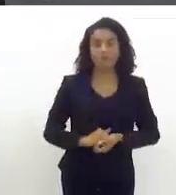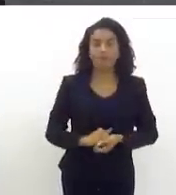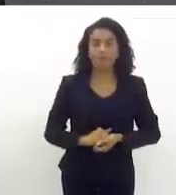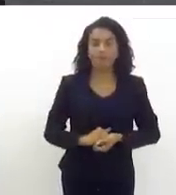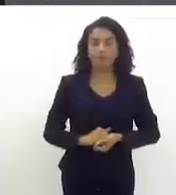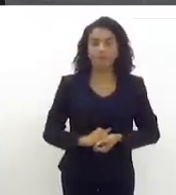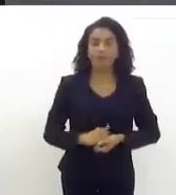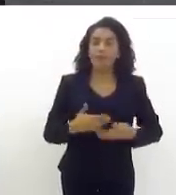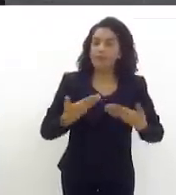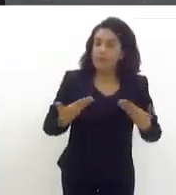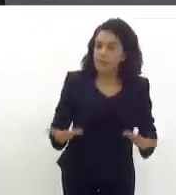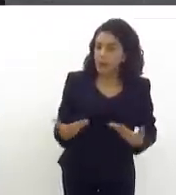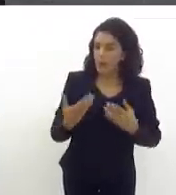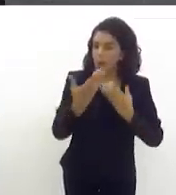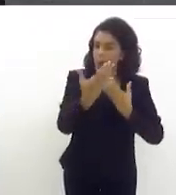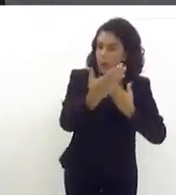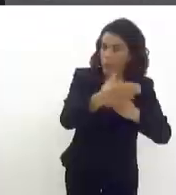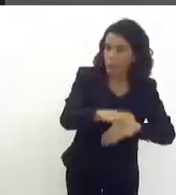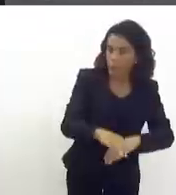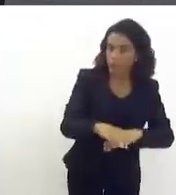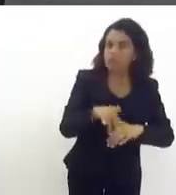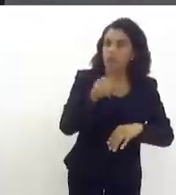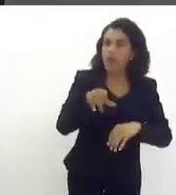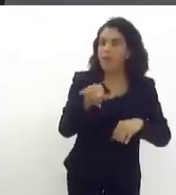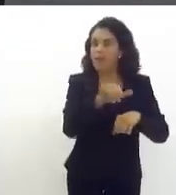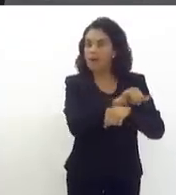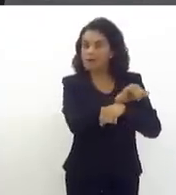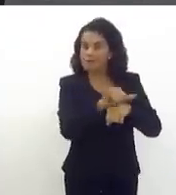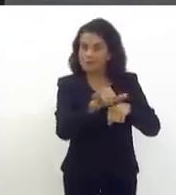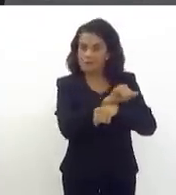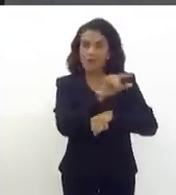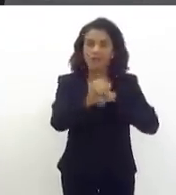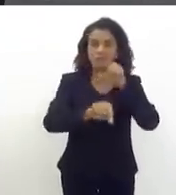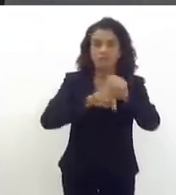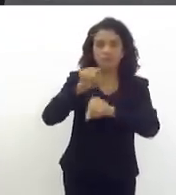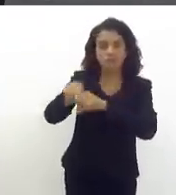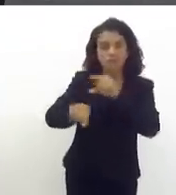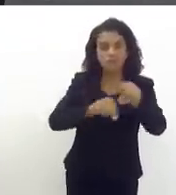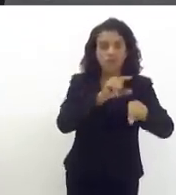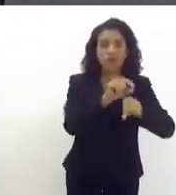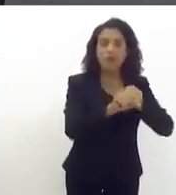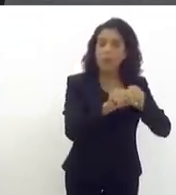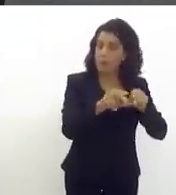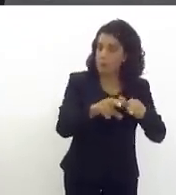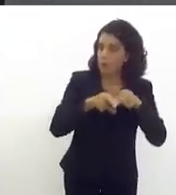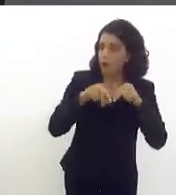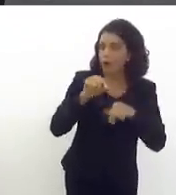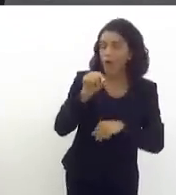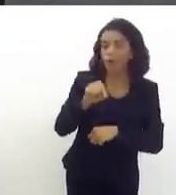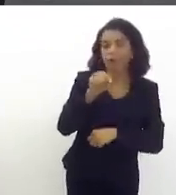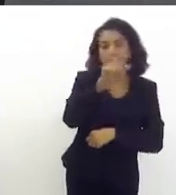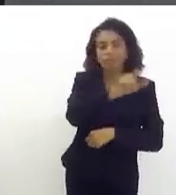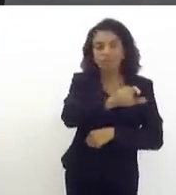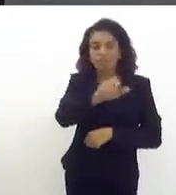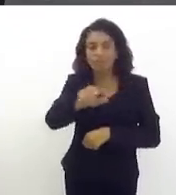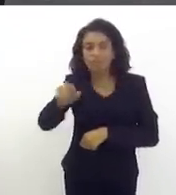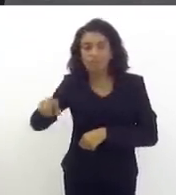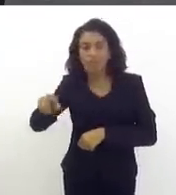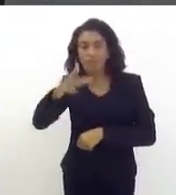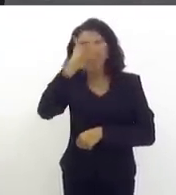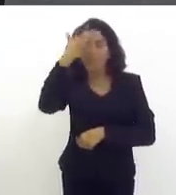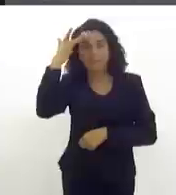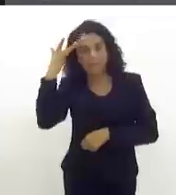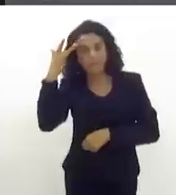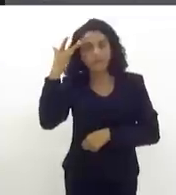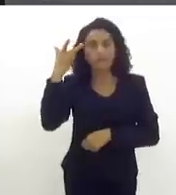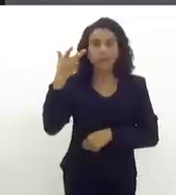então concurso público é uma forma de você fazer seleção exatamente daqueles que concorrem as vagas